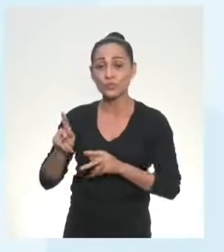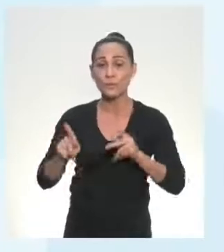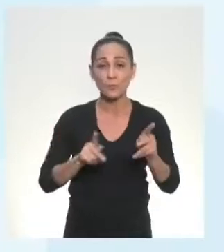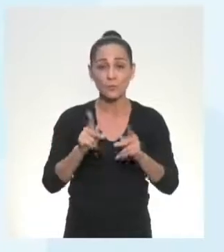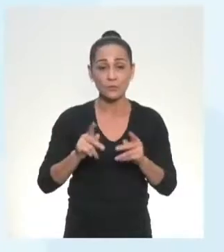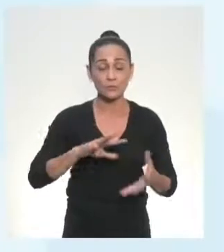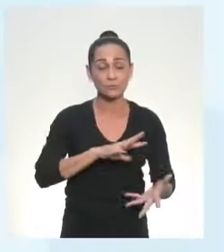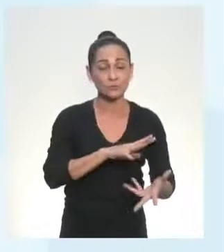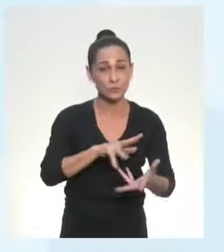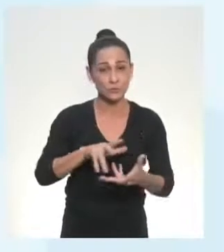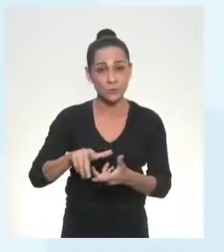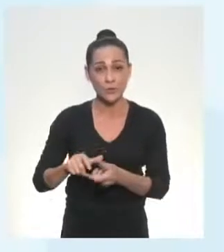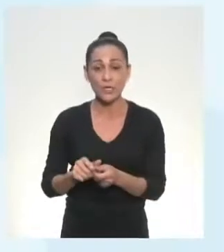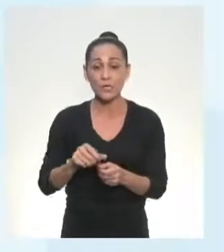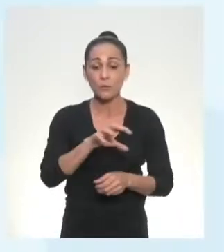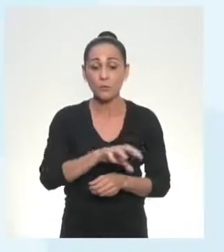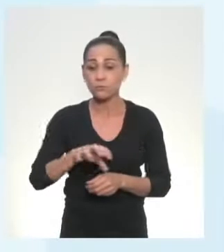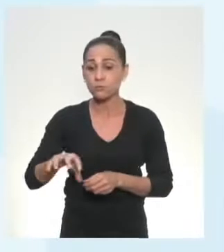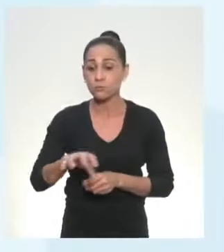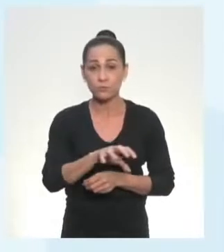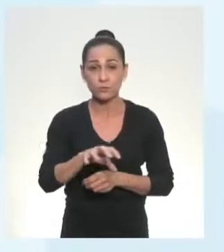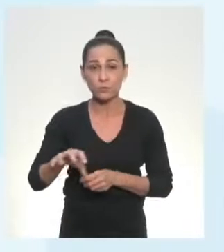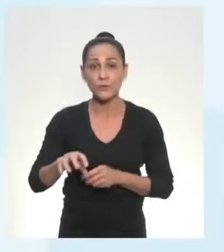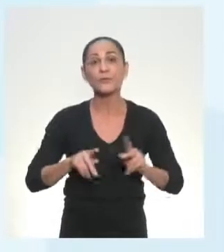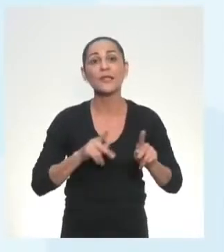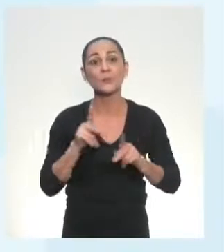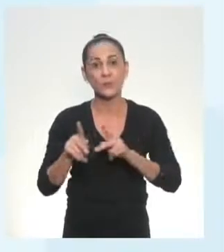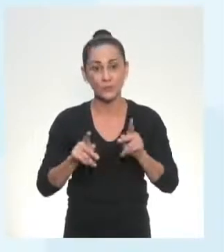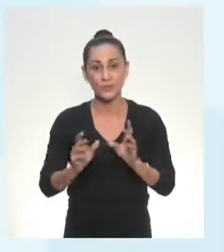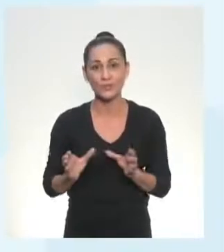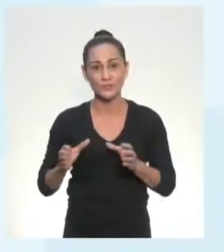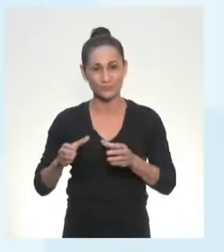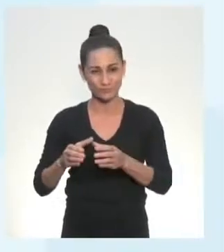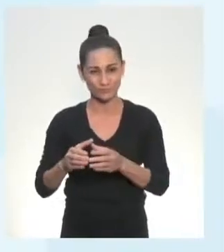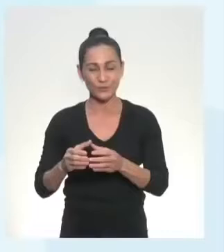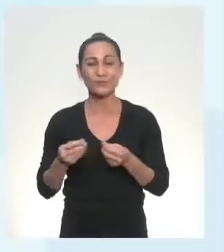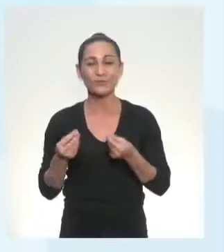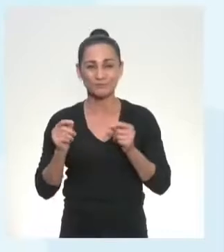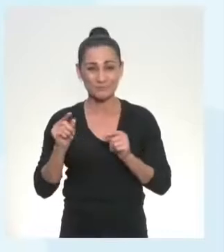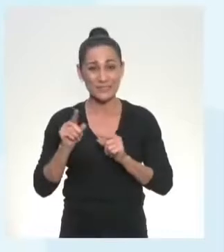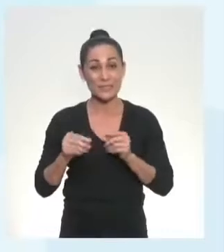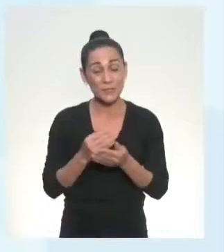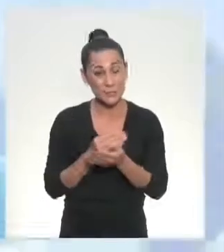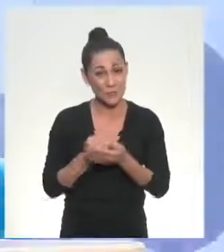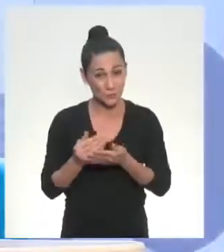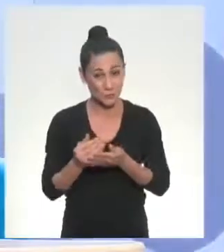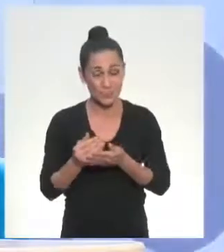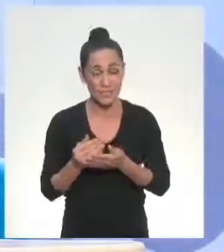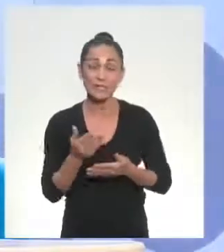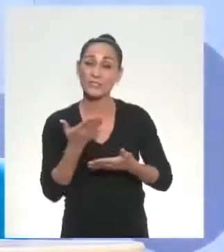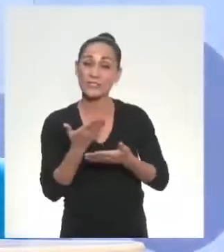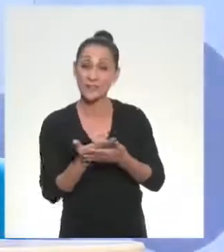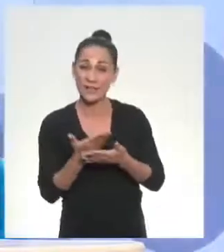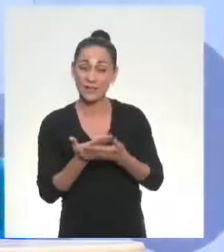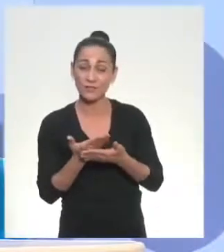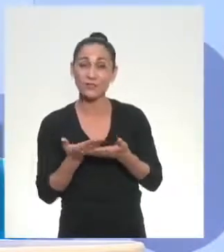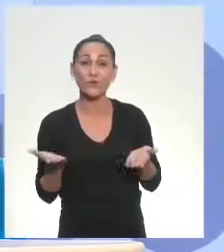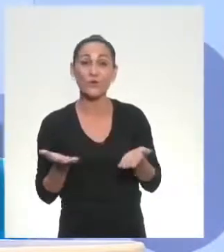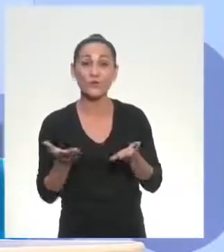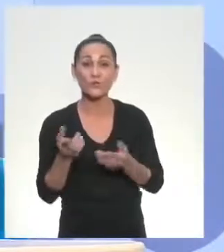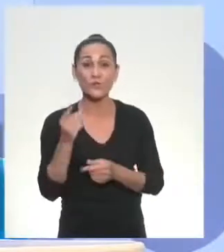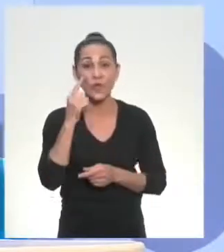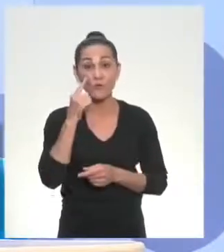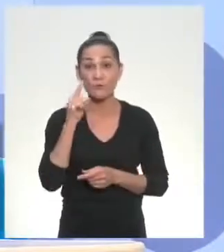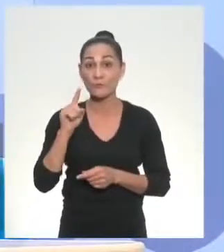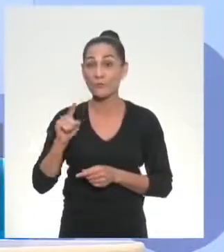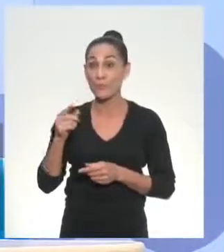população mundial e deslocamentos populacionais. Para a gente começar os nossos trabalhos de hoje, a gente vai assistir